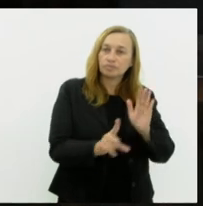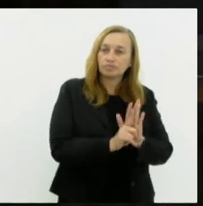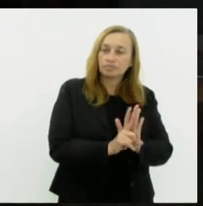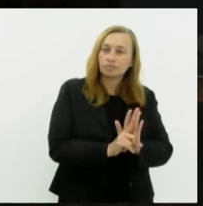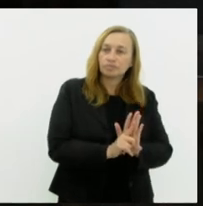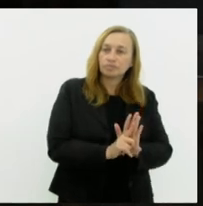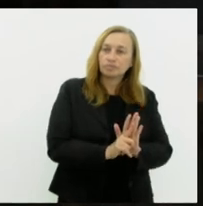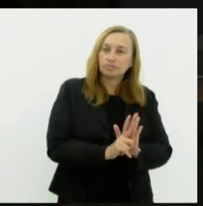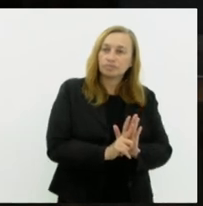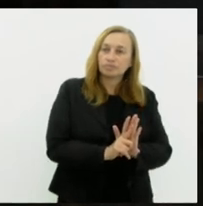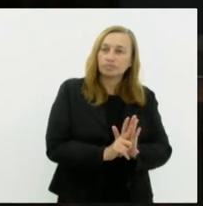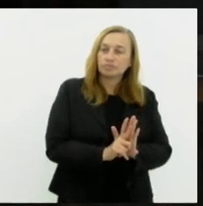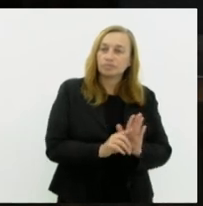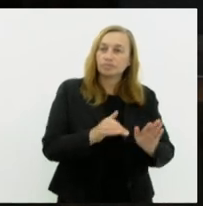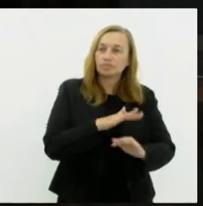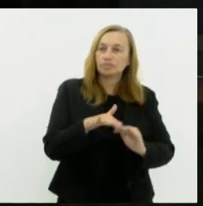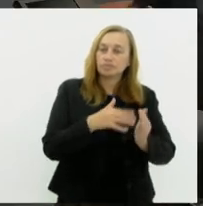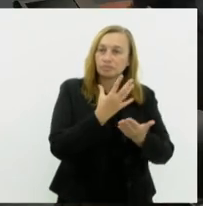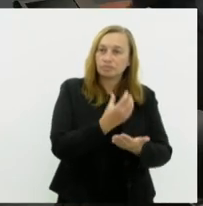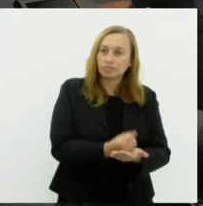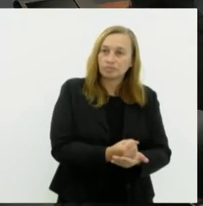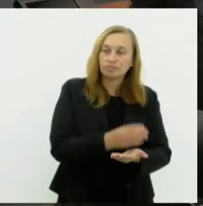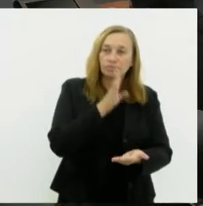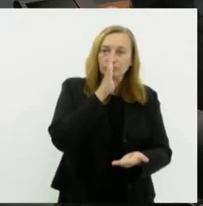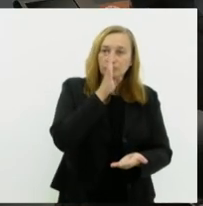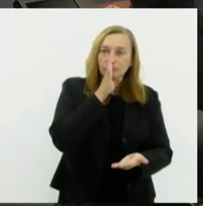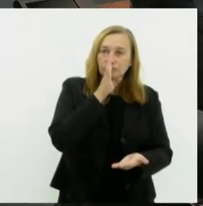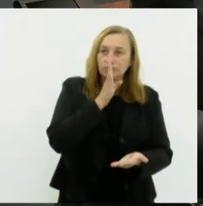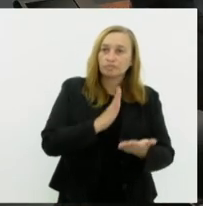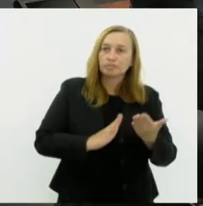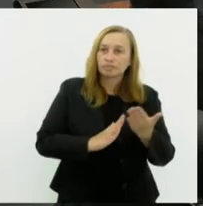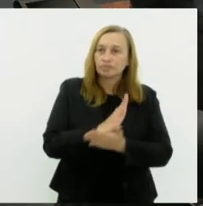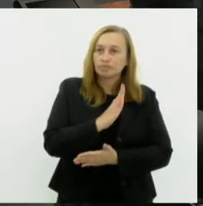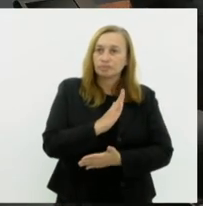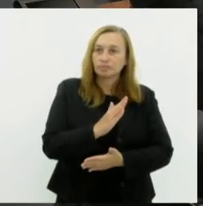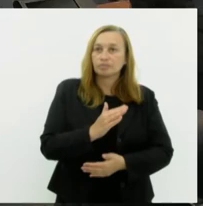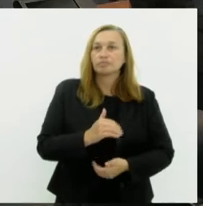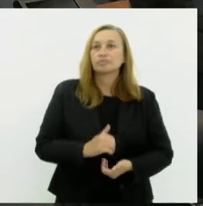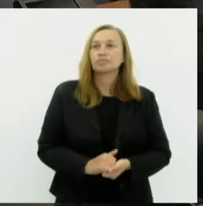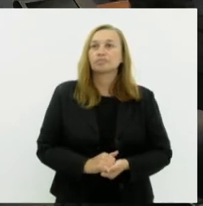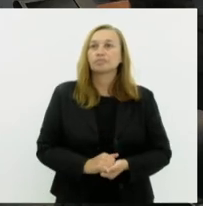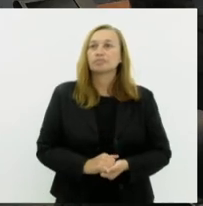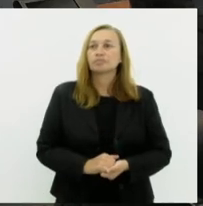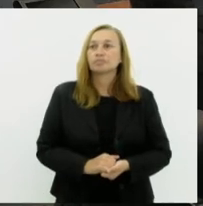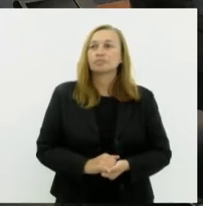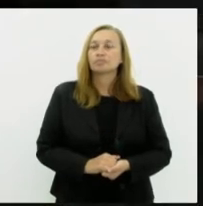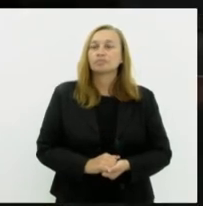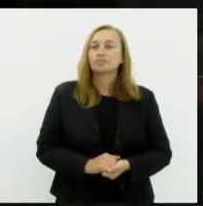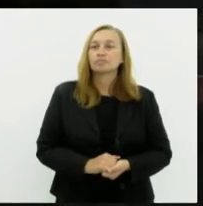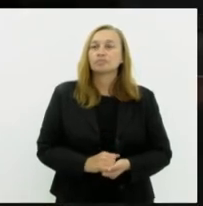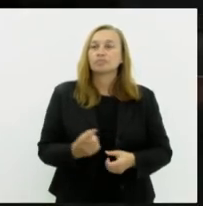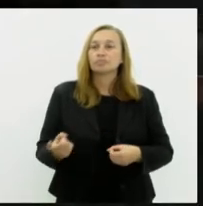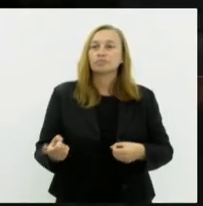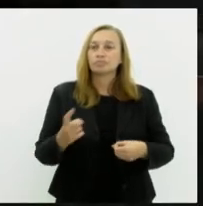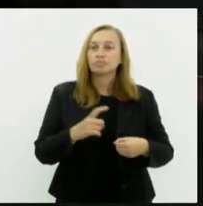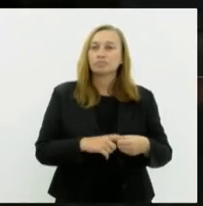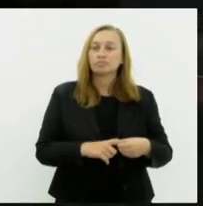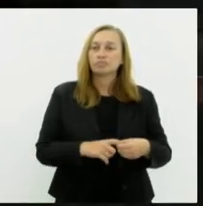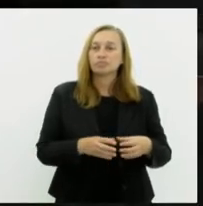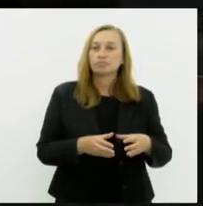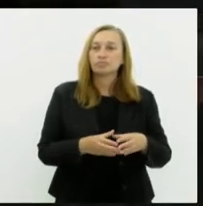Legislativa. Senhores que aprovam, permaneçam como estão. Aprovado. Retorna ao